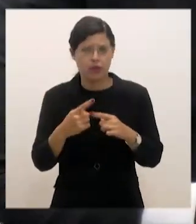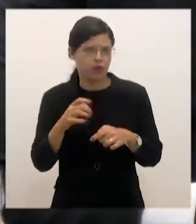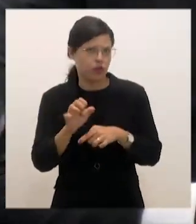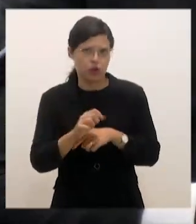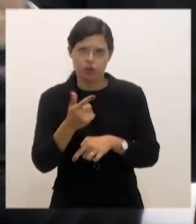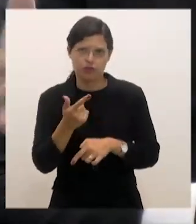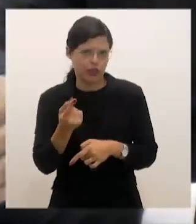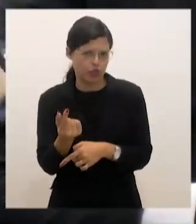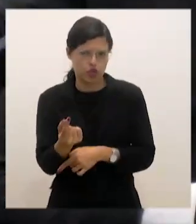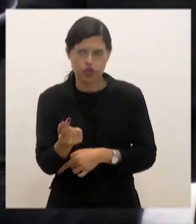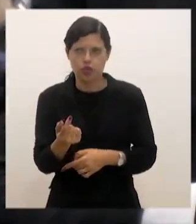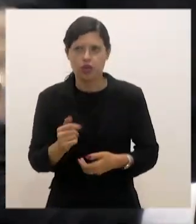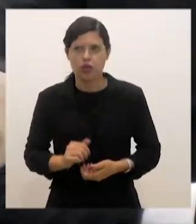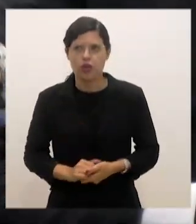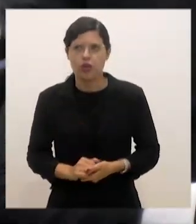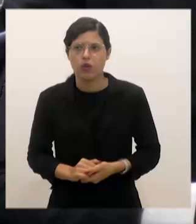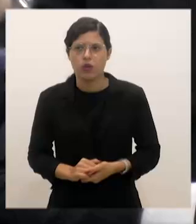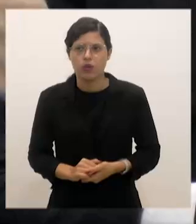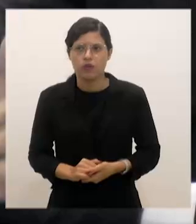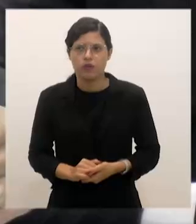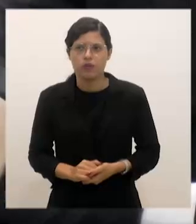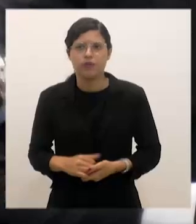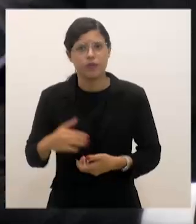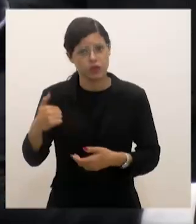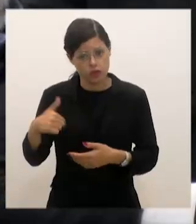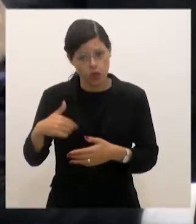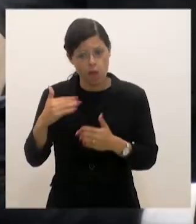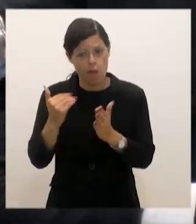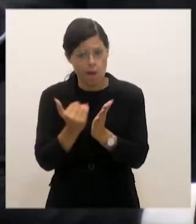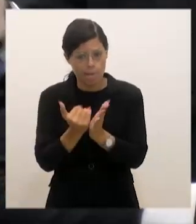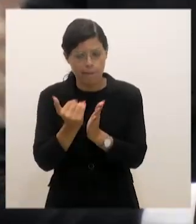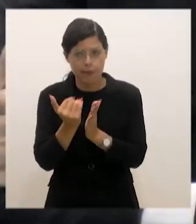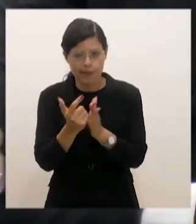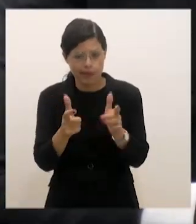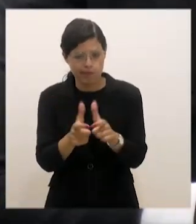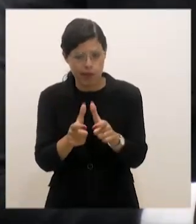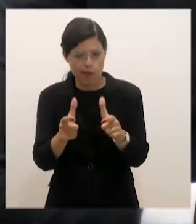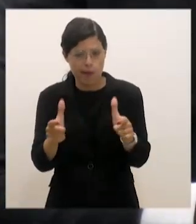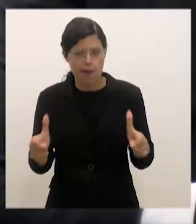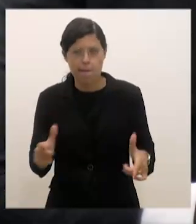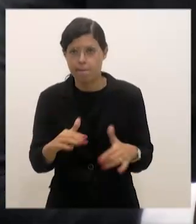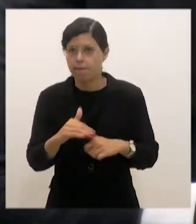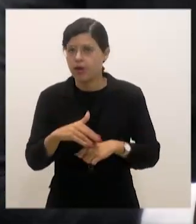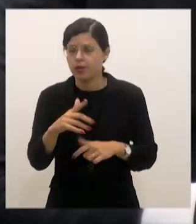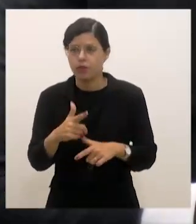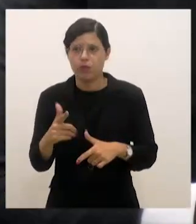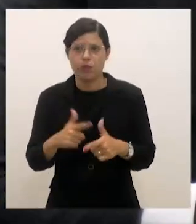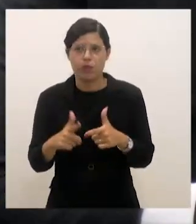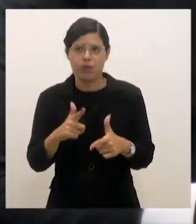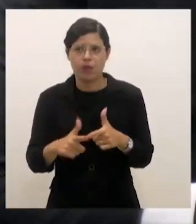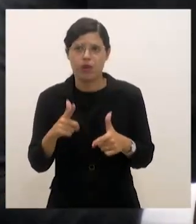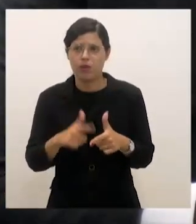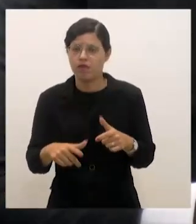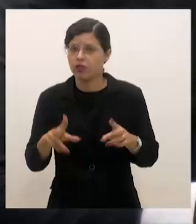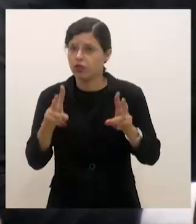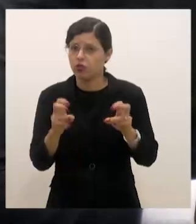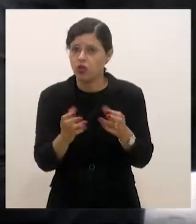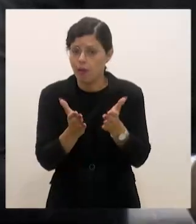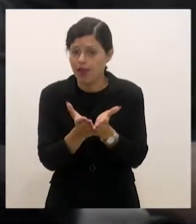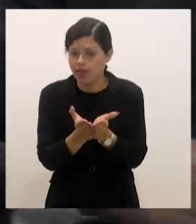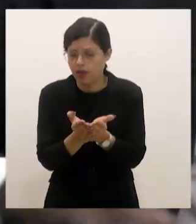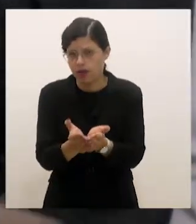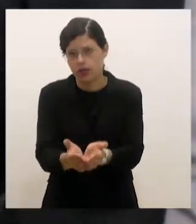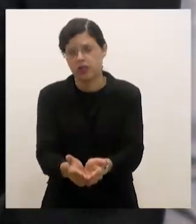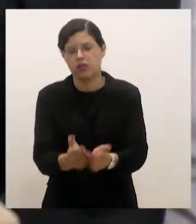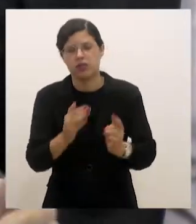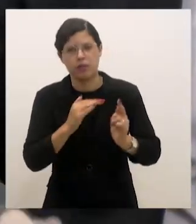E cada vez mais estão aparecendo só sobrados, cada vez mais está tendo mais problema. Daqui a pouco isso vai ser uma questão de navegabilidade na